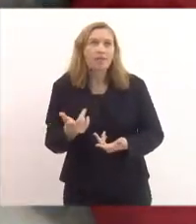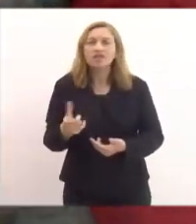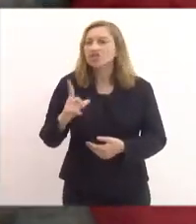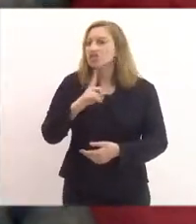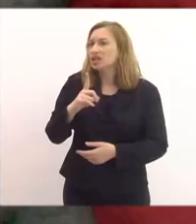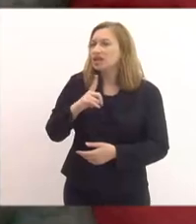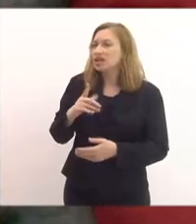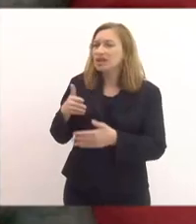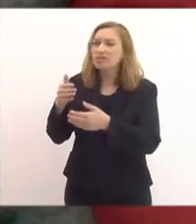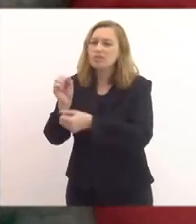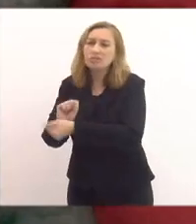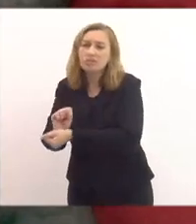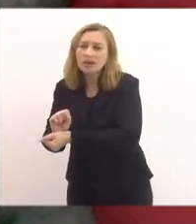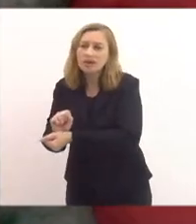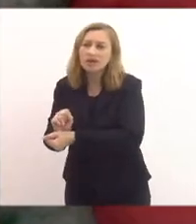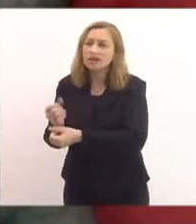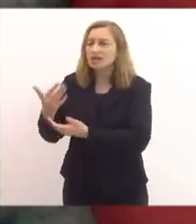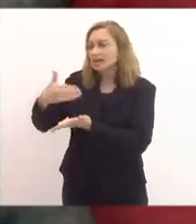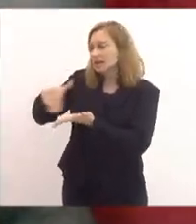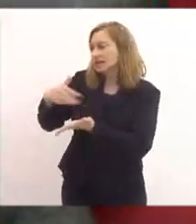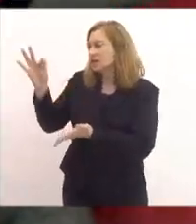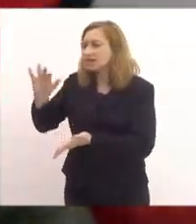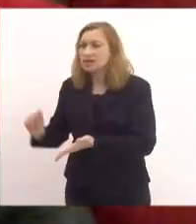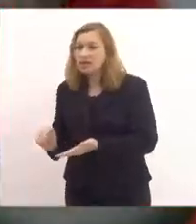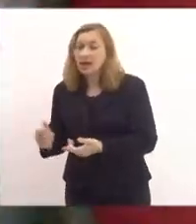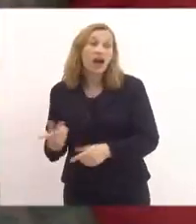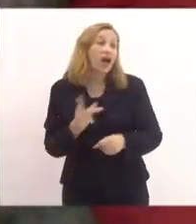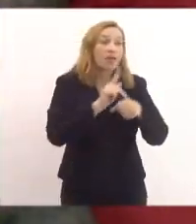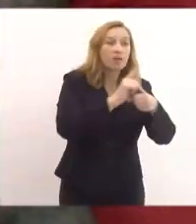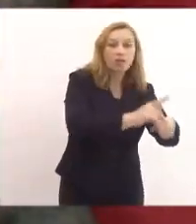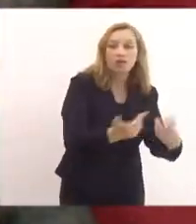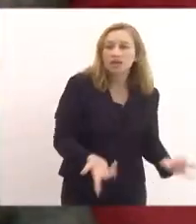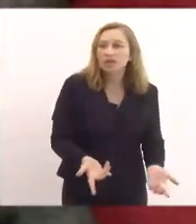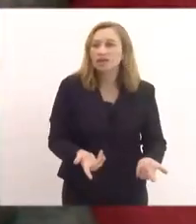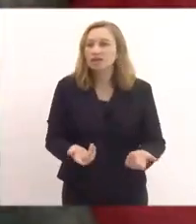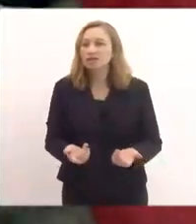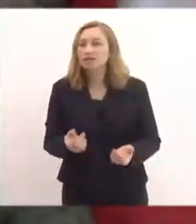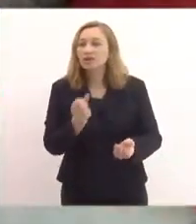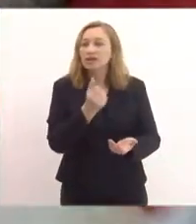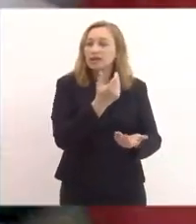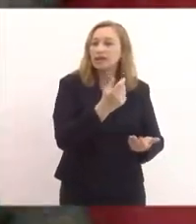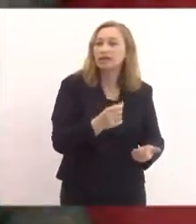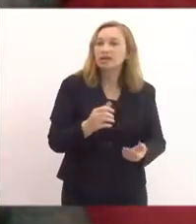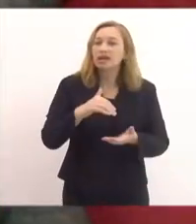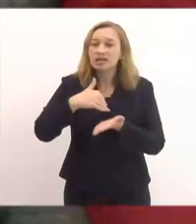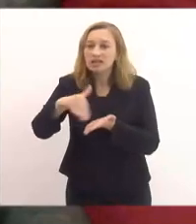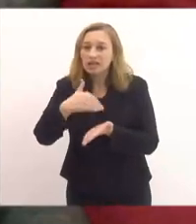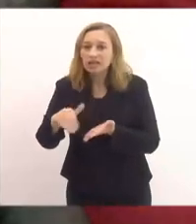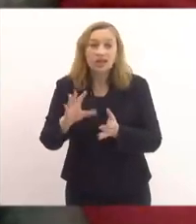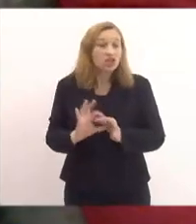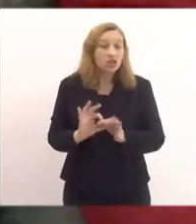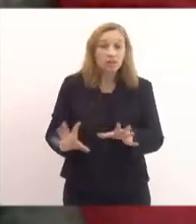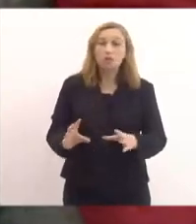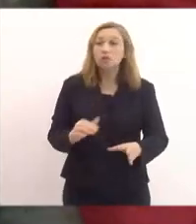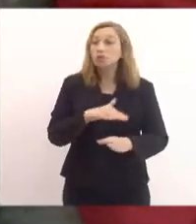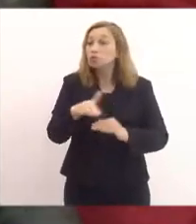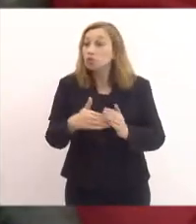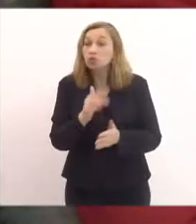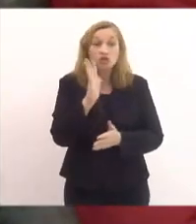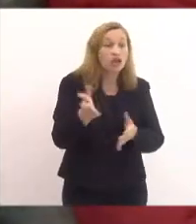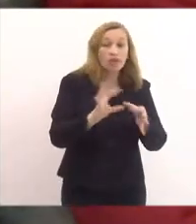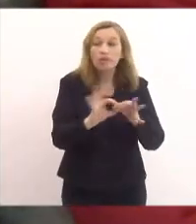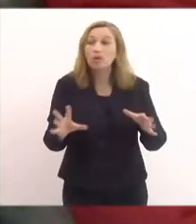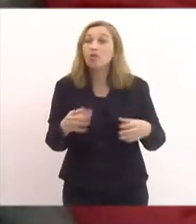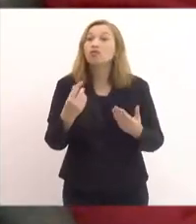um esbarramento na Secretaria de Fazenda. Ah, era Procuradoria. Procuradoria está a favor. Secretaria já deu o aval. Por que não preencheu?